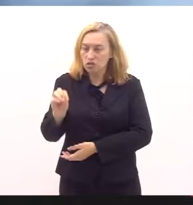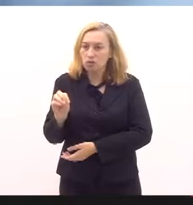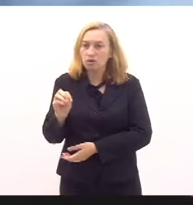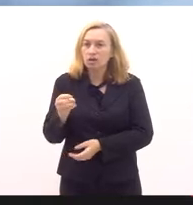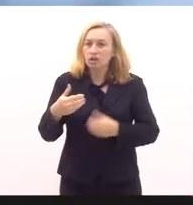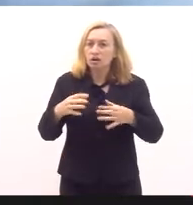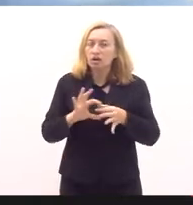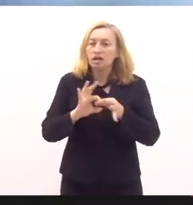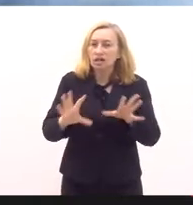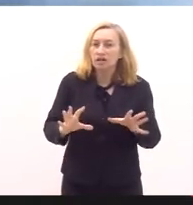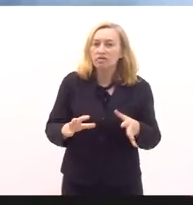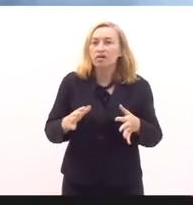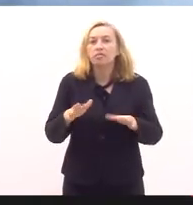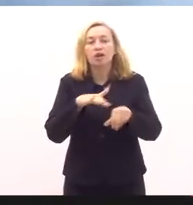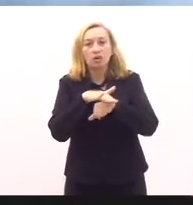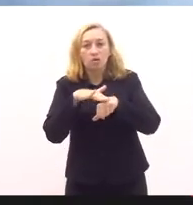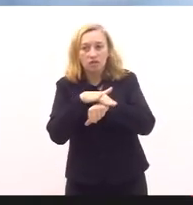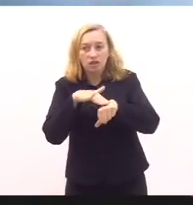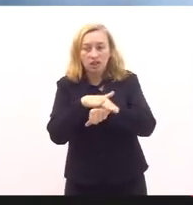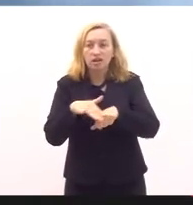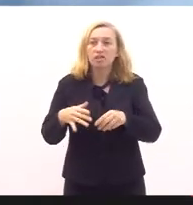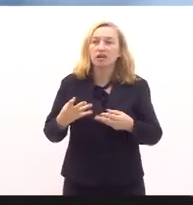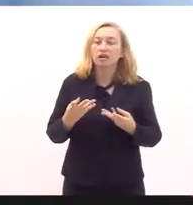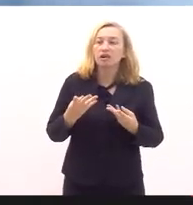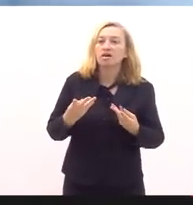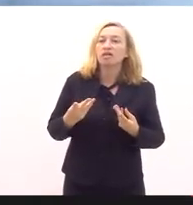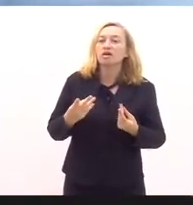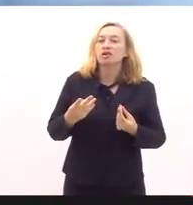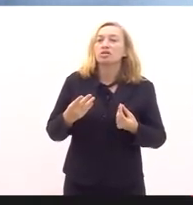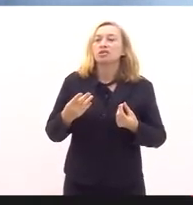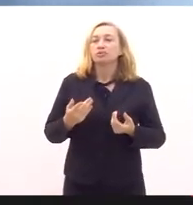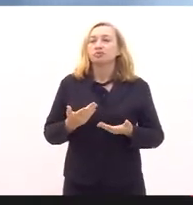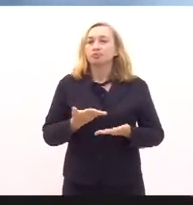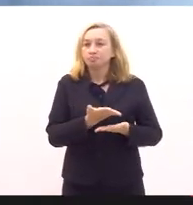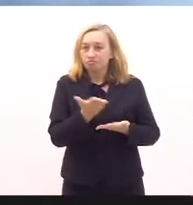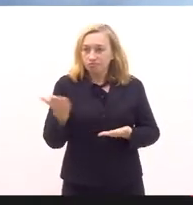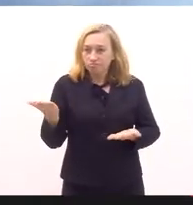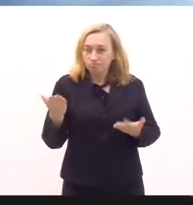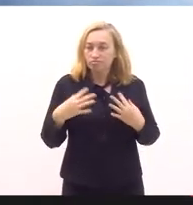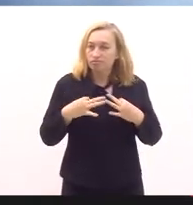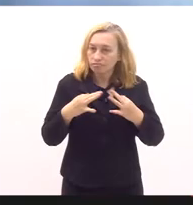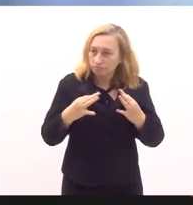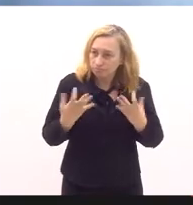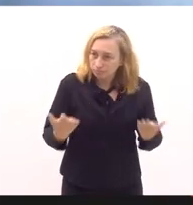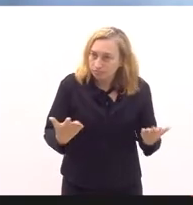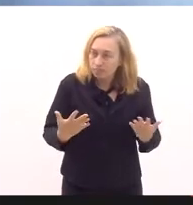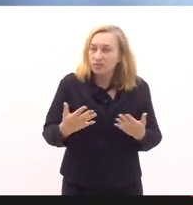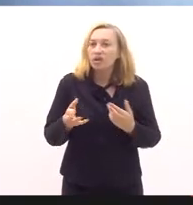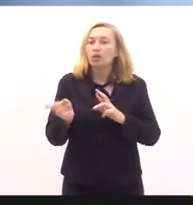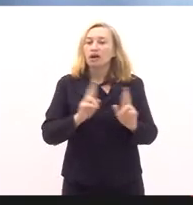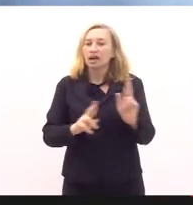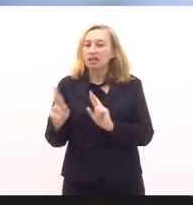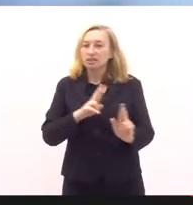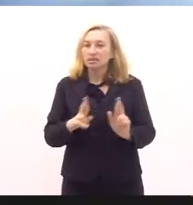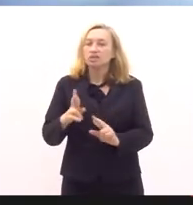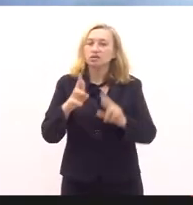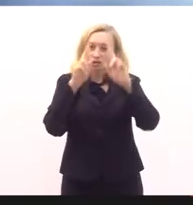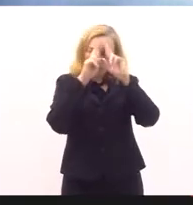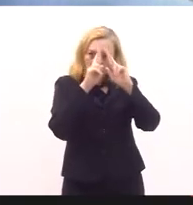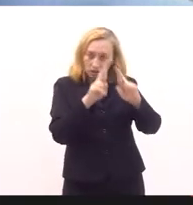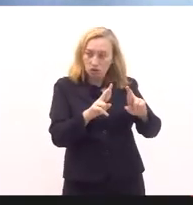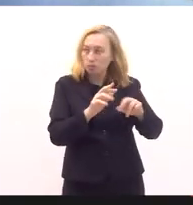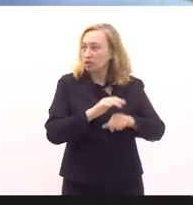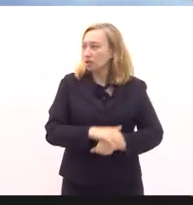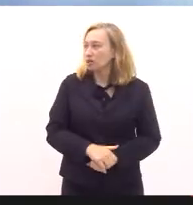abertos para conversar. Eu tenho facilidade de conversar com os senhores, temos uma relação muito